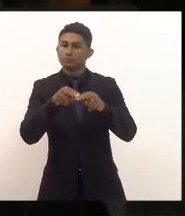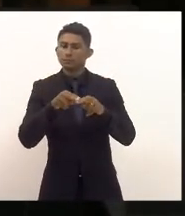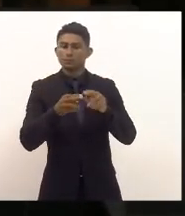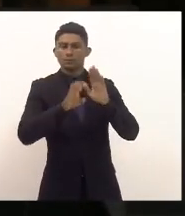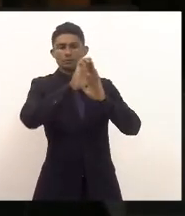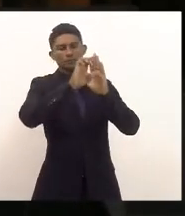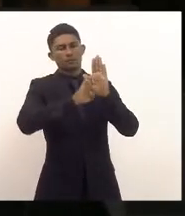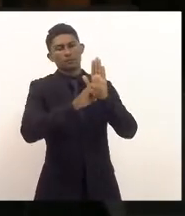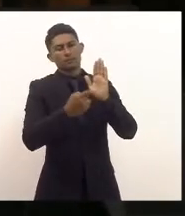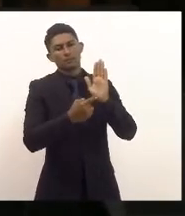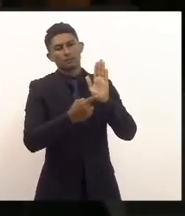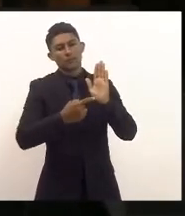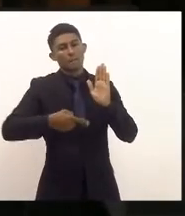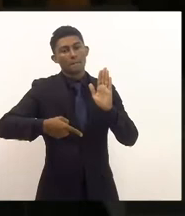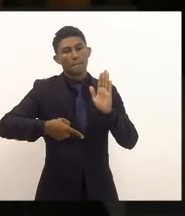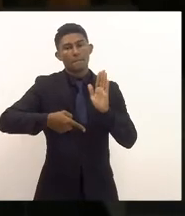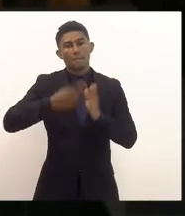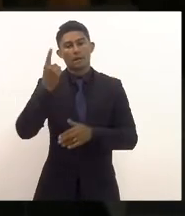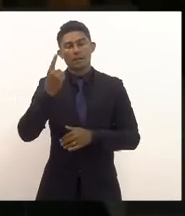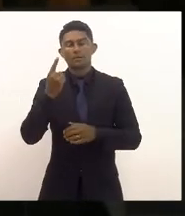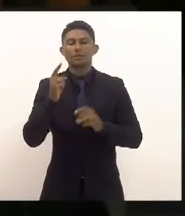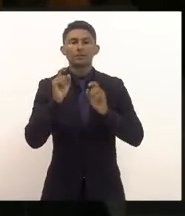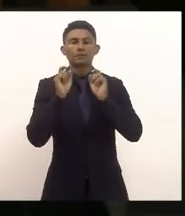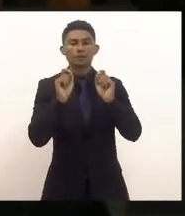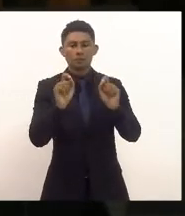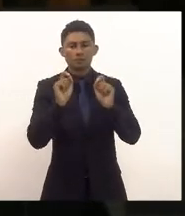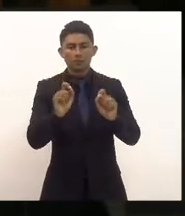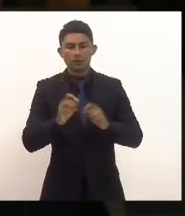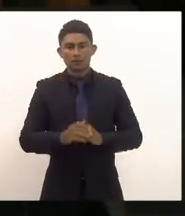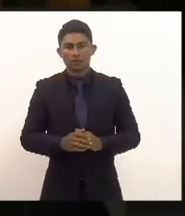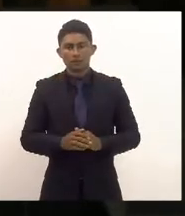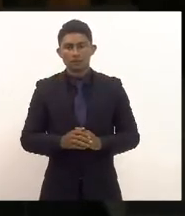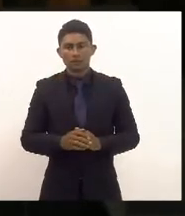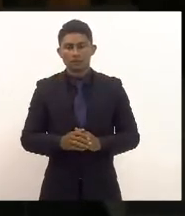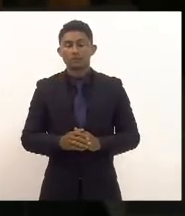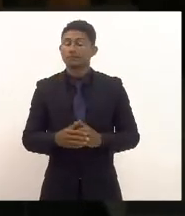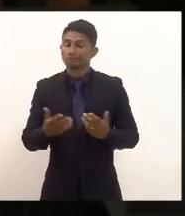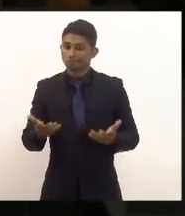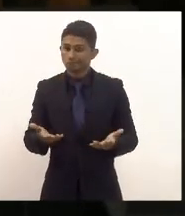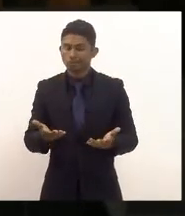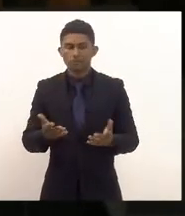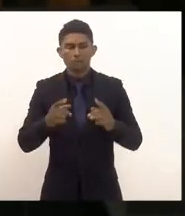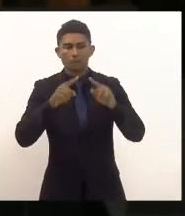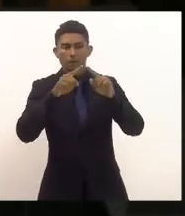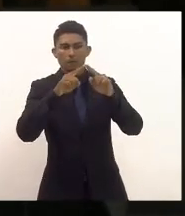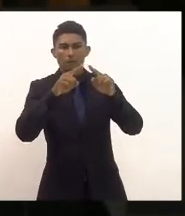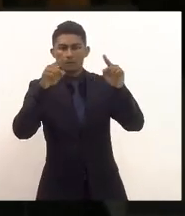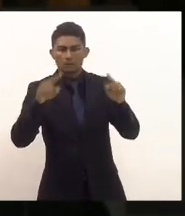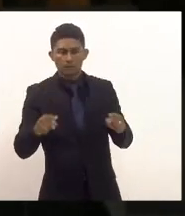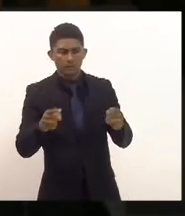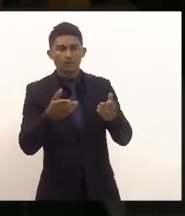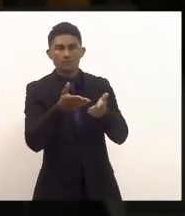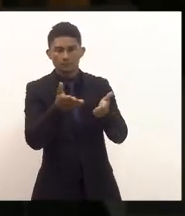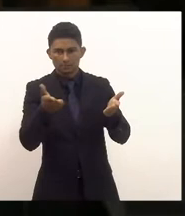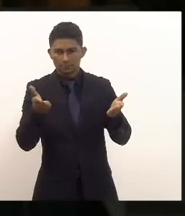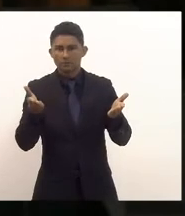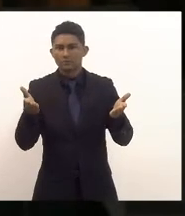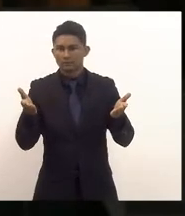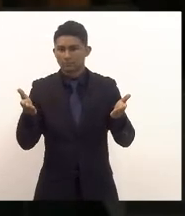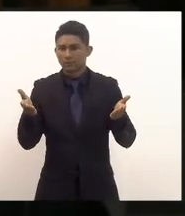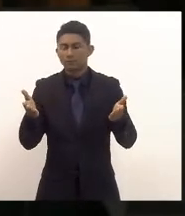exatamente para restringir única e exclusivamente aqueles funcionários que tenham sofrido